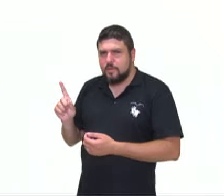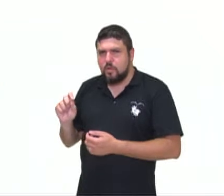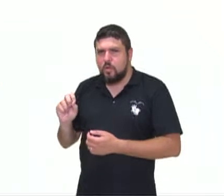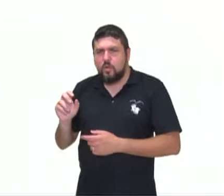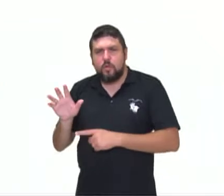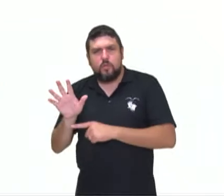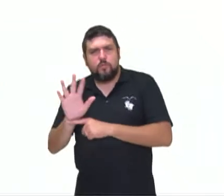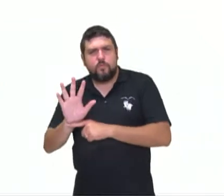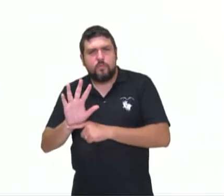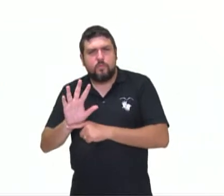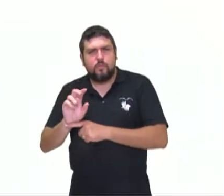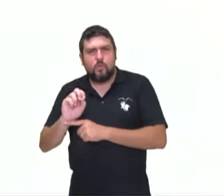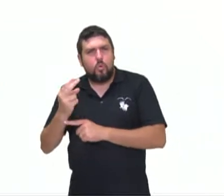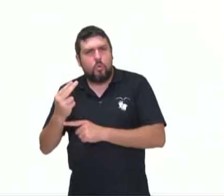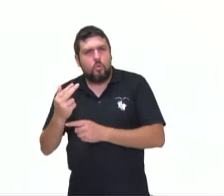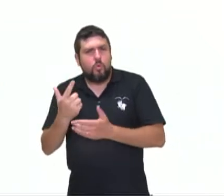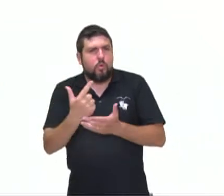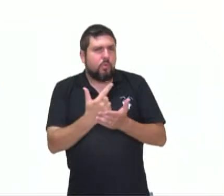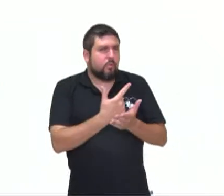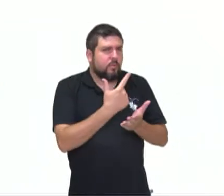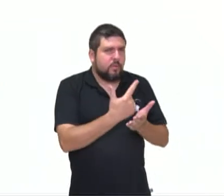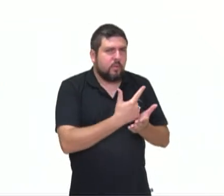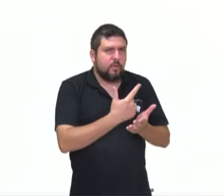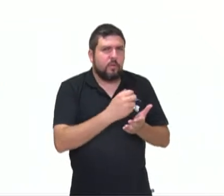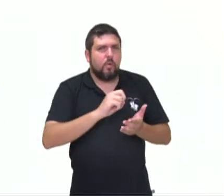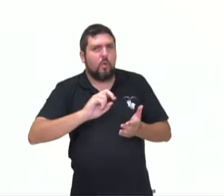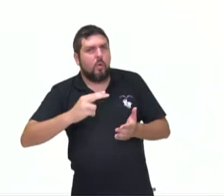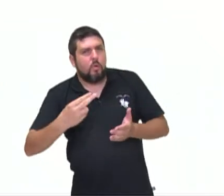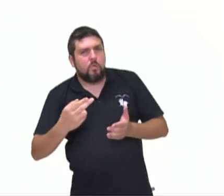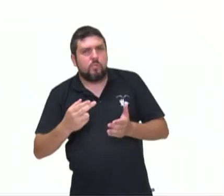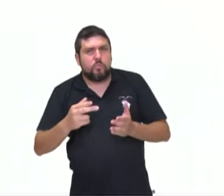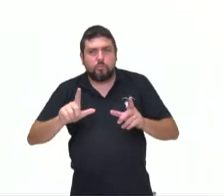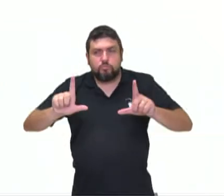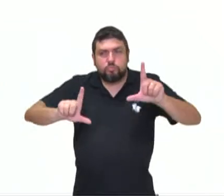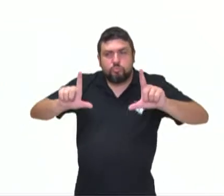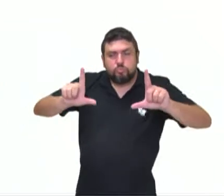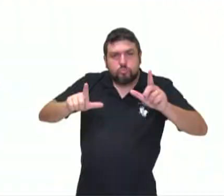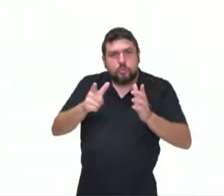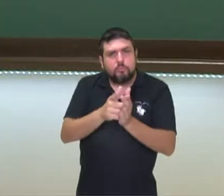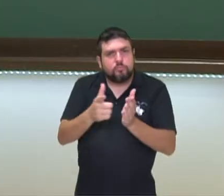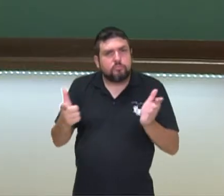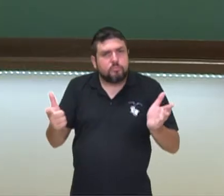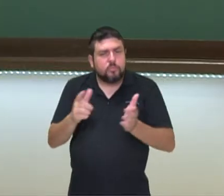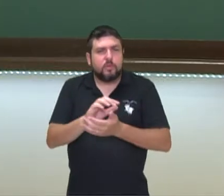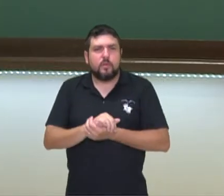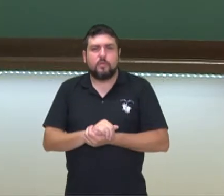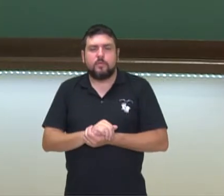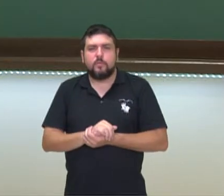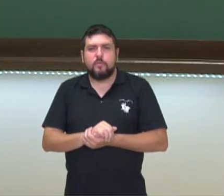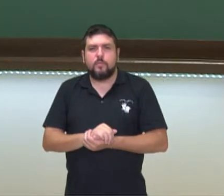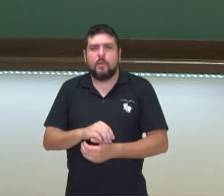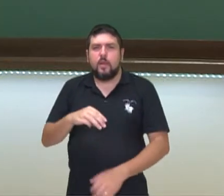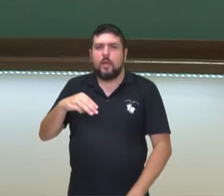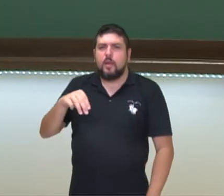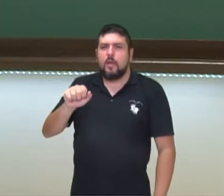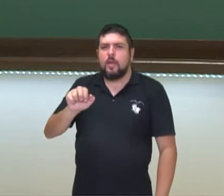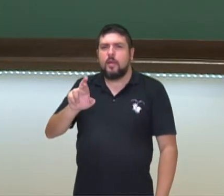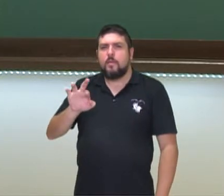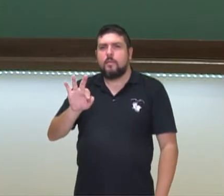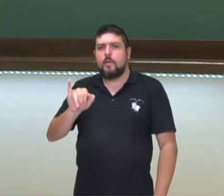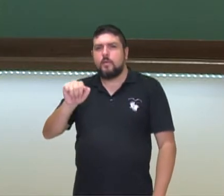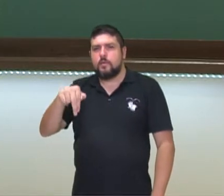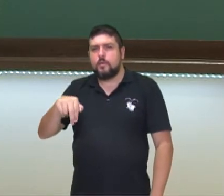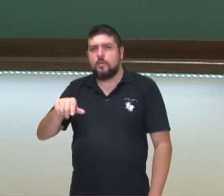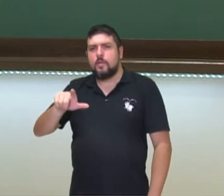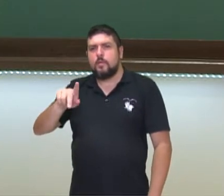em livros, em reportagens? Este homem é Martin Luther King